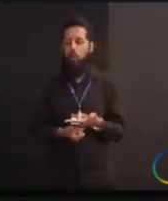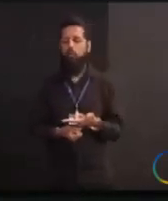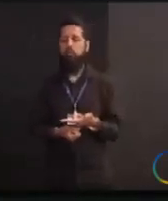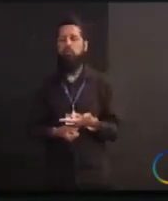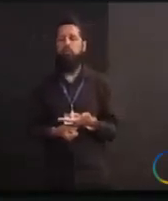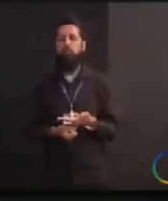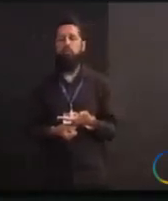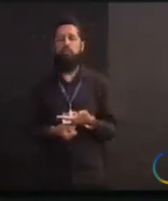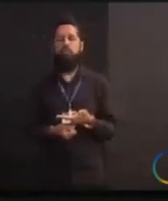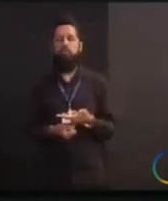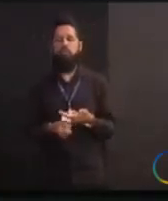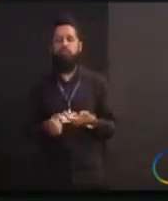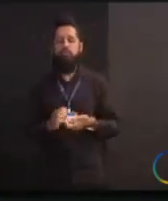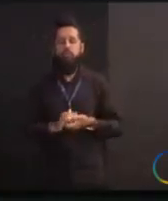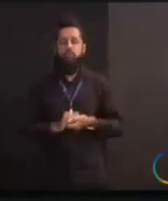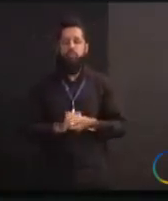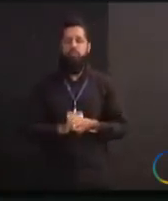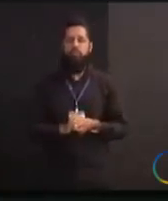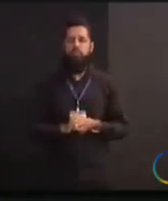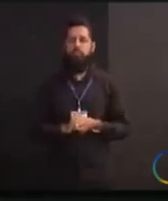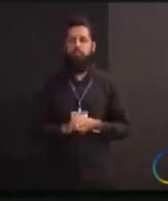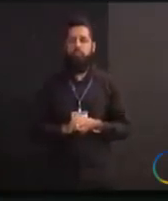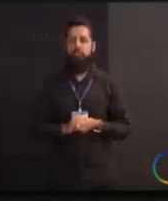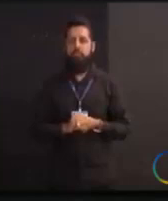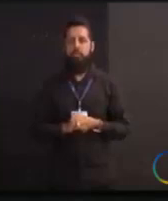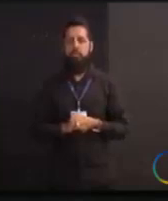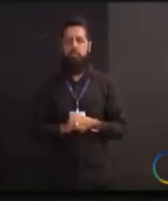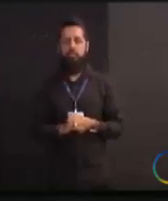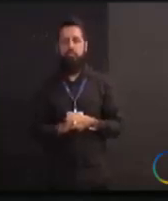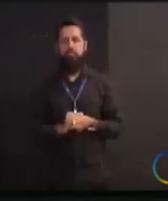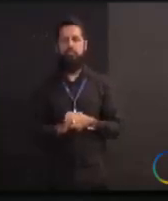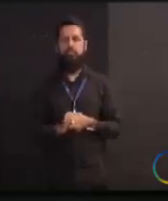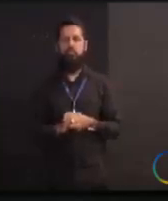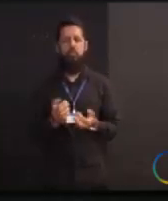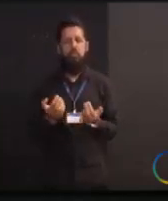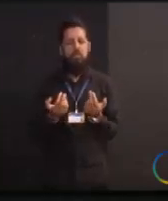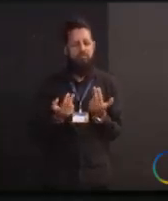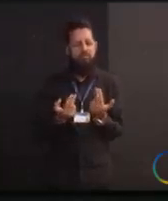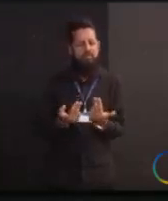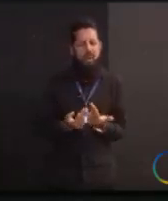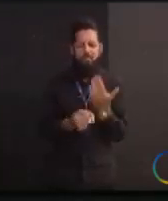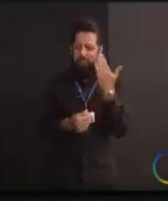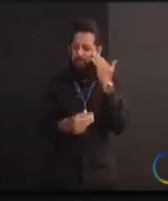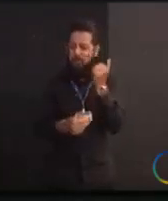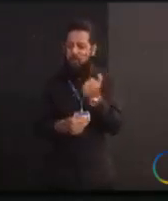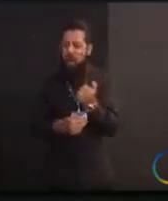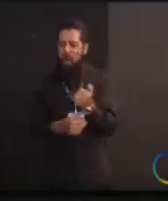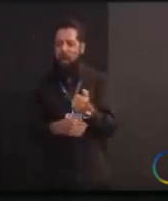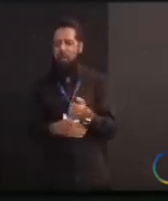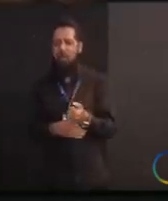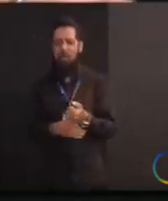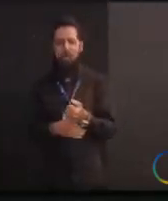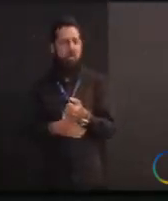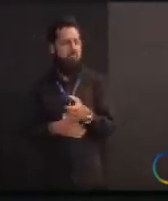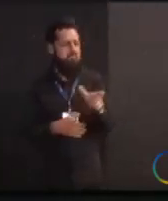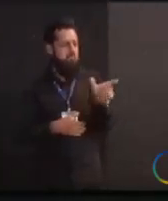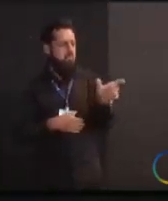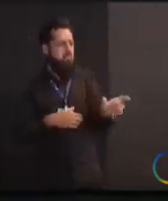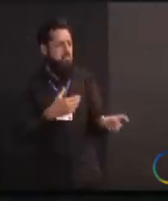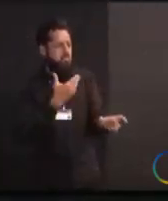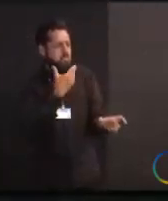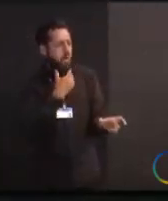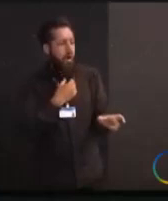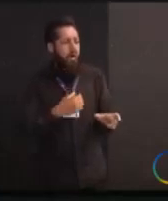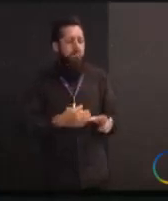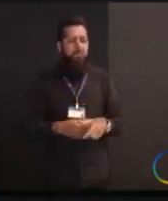testar. Chegava aquele bêbado, aquele fedorento, mas bêbado. E resolvia cantar para Chico